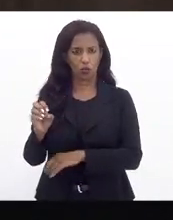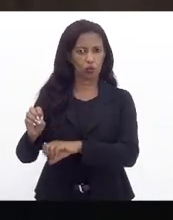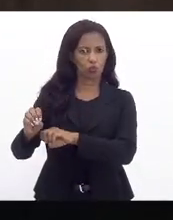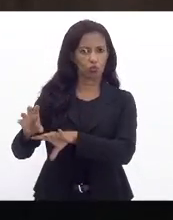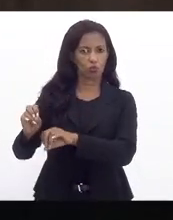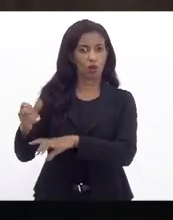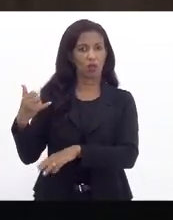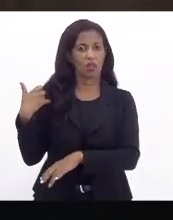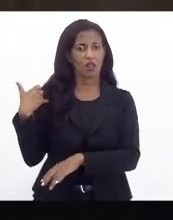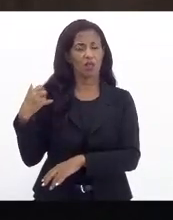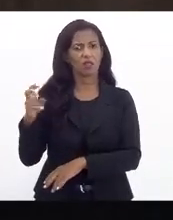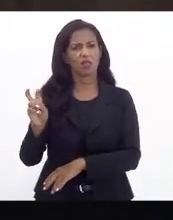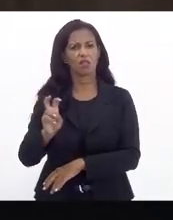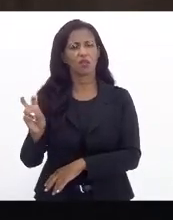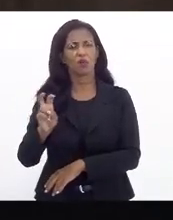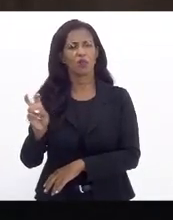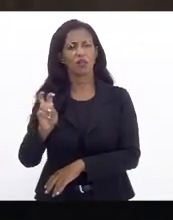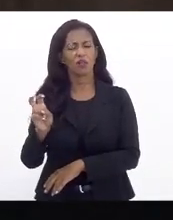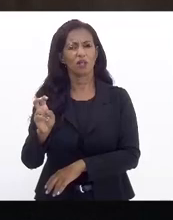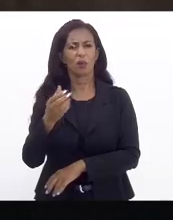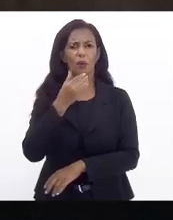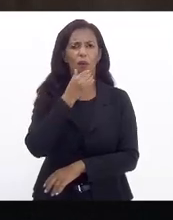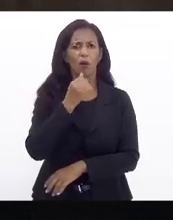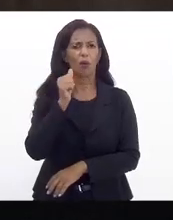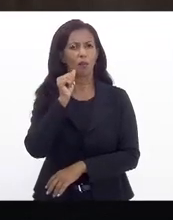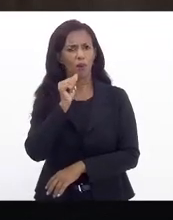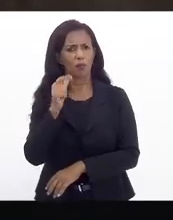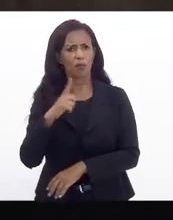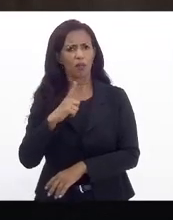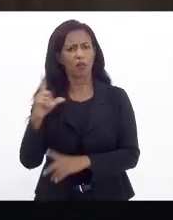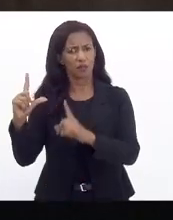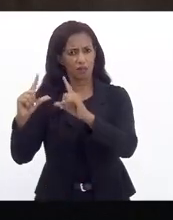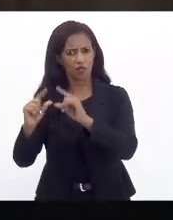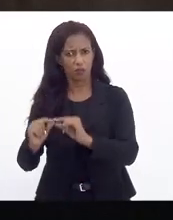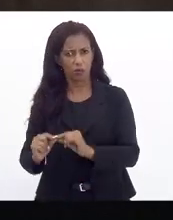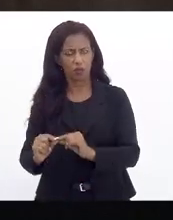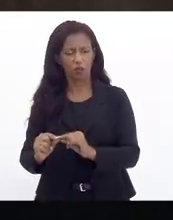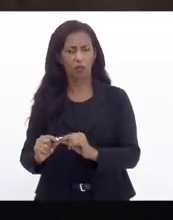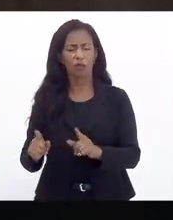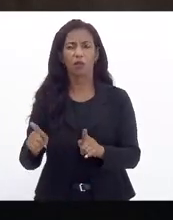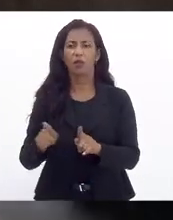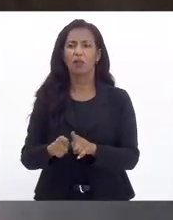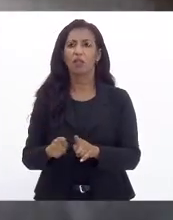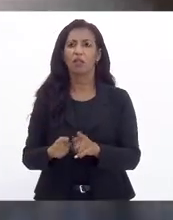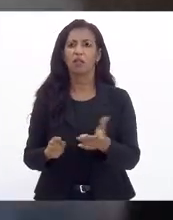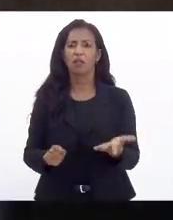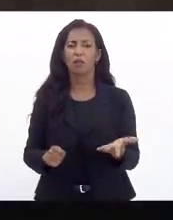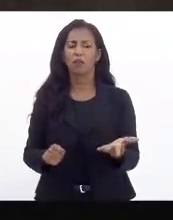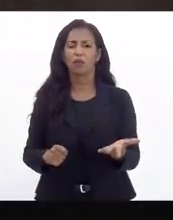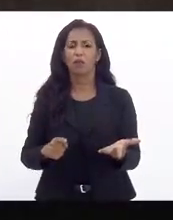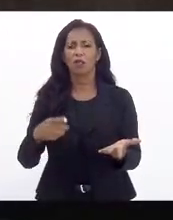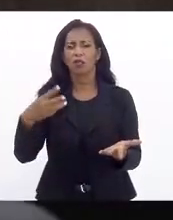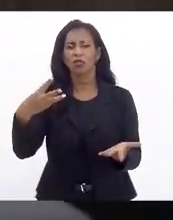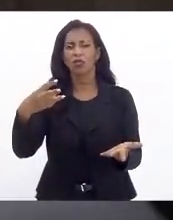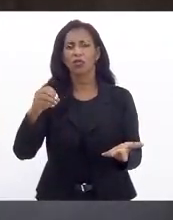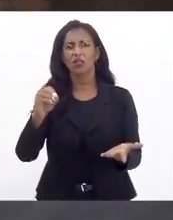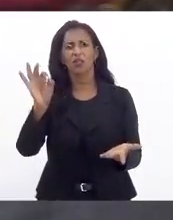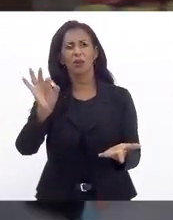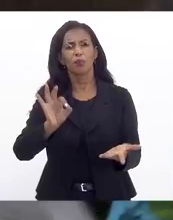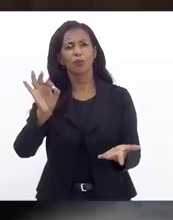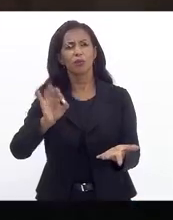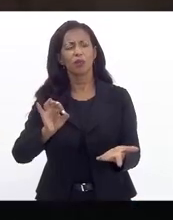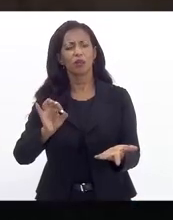a idade 55 para ambos os sexos então tem que haver a redução e essa questão aí de 30% de